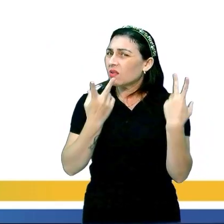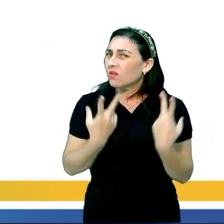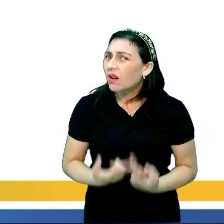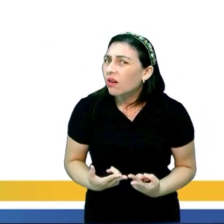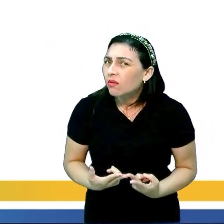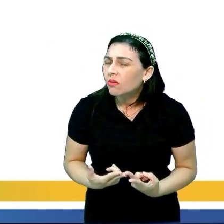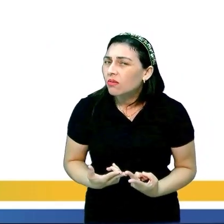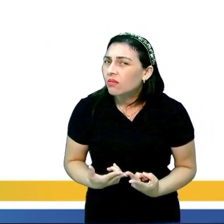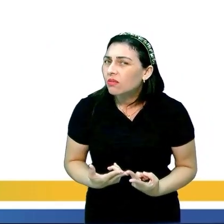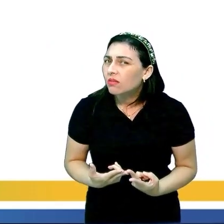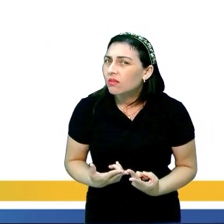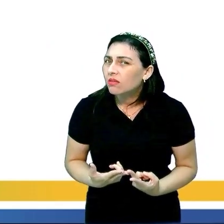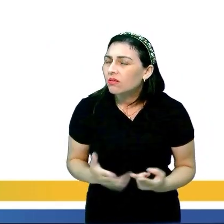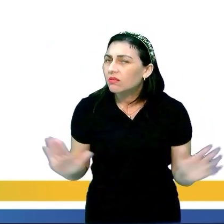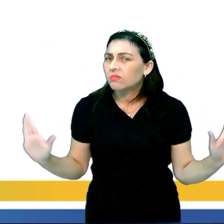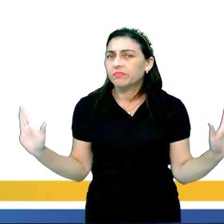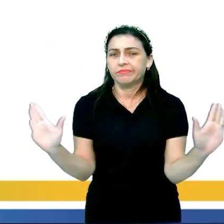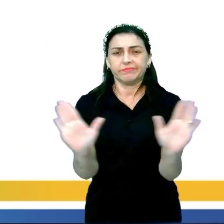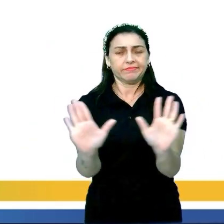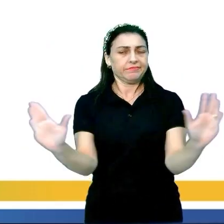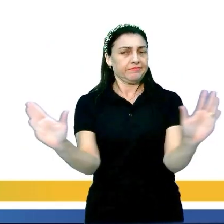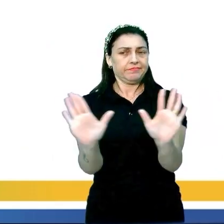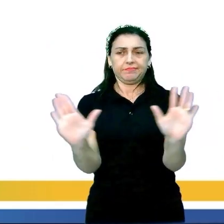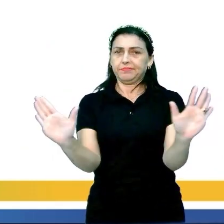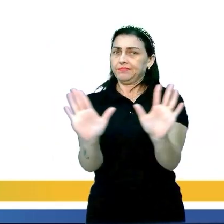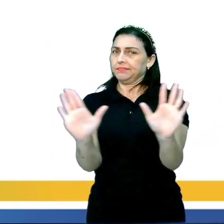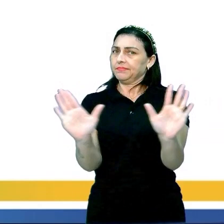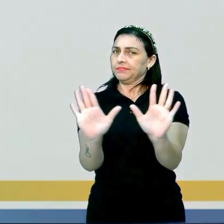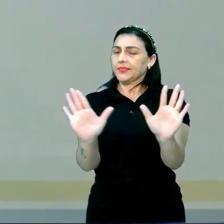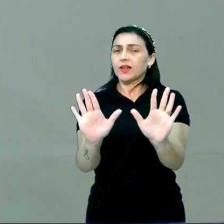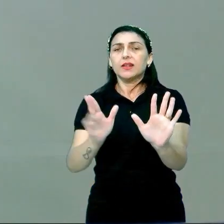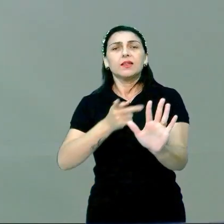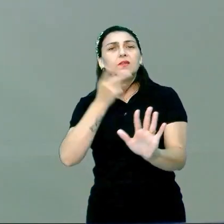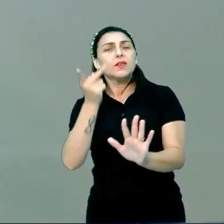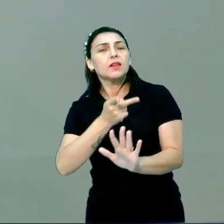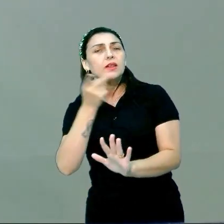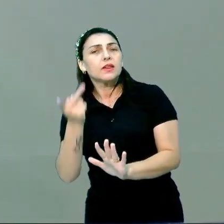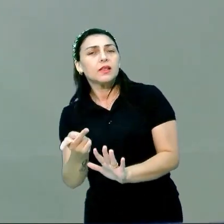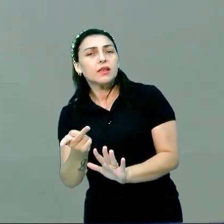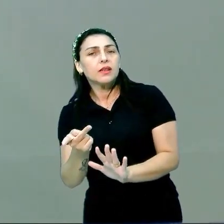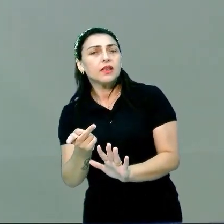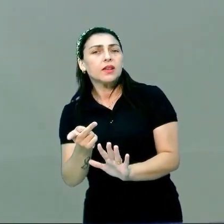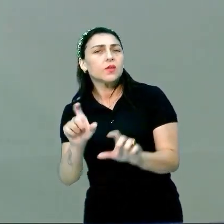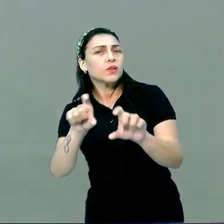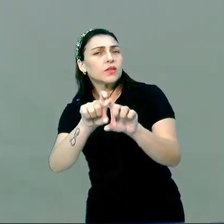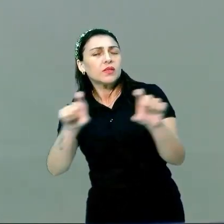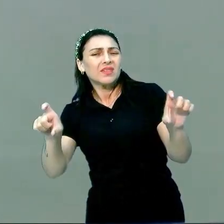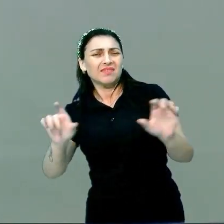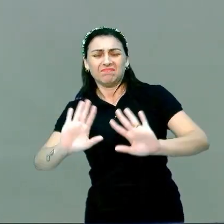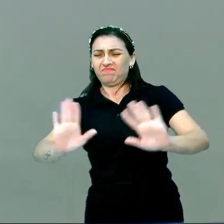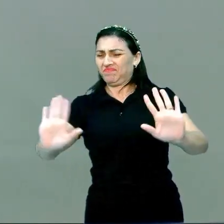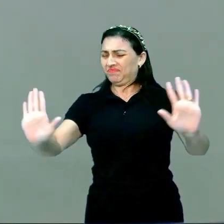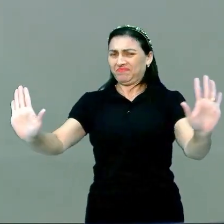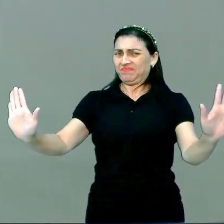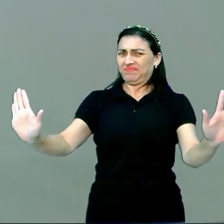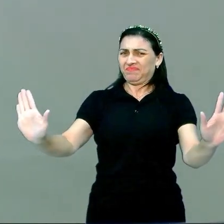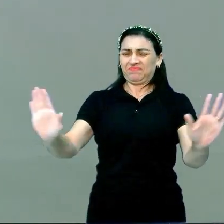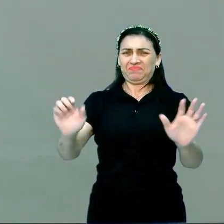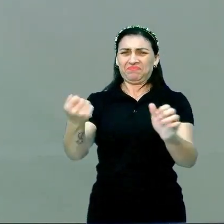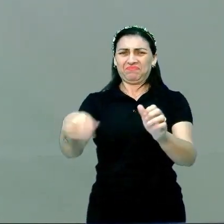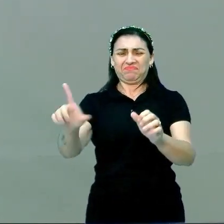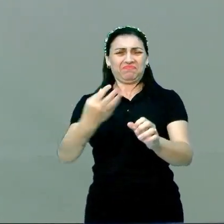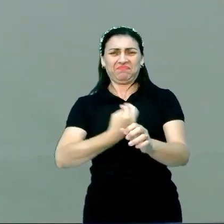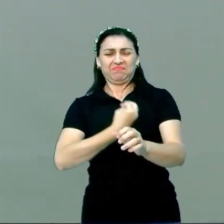Igual, né? Ele fala aí de mutabilidade. Aqui ele está dizendo, o enunciador, não precisa participar